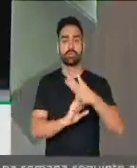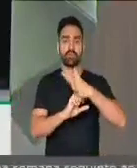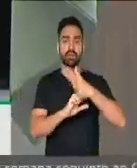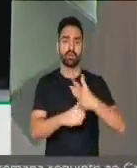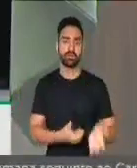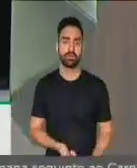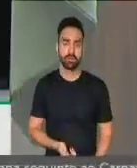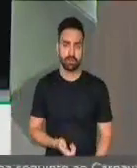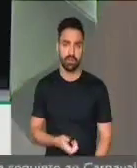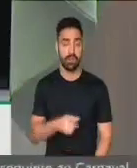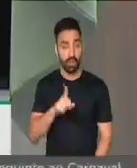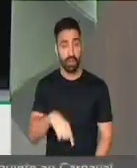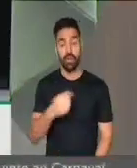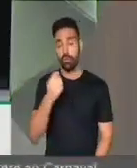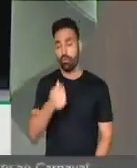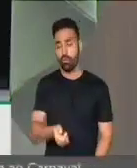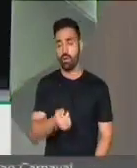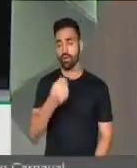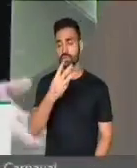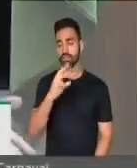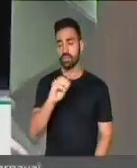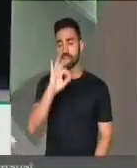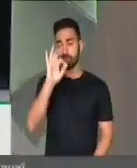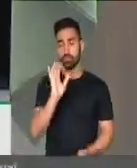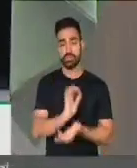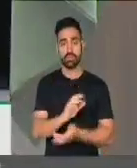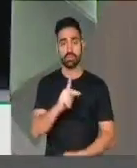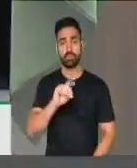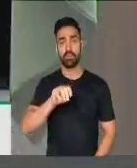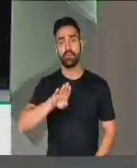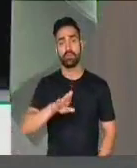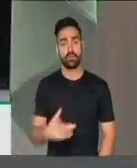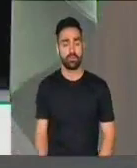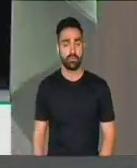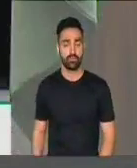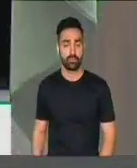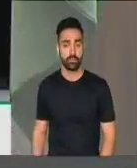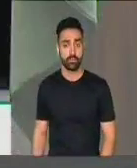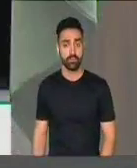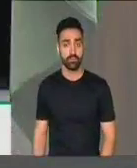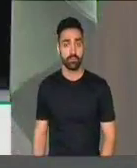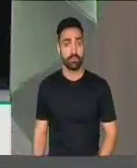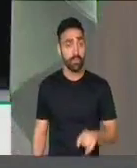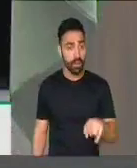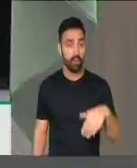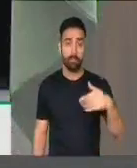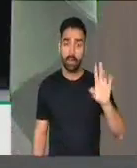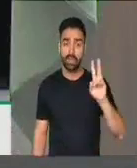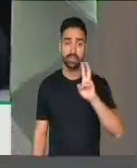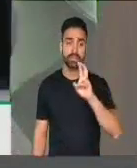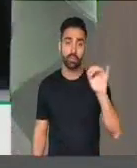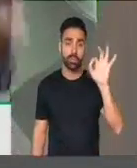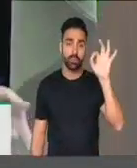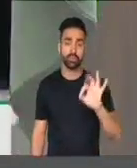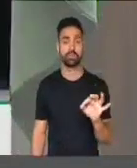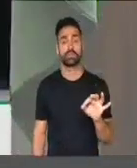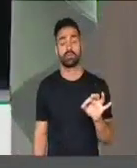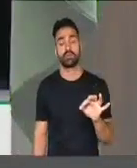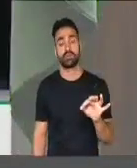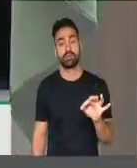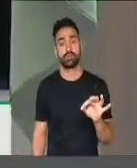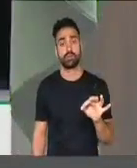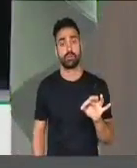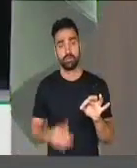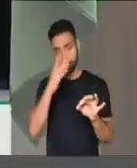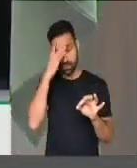representam quase 30% do pib representa mais de 50 por cento dos